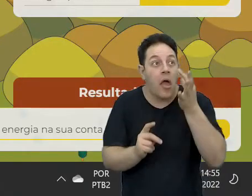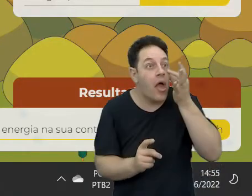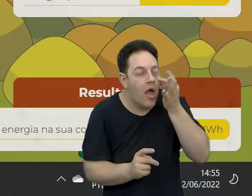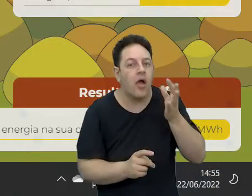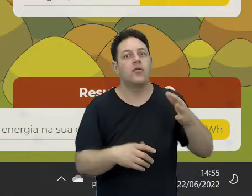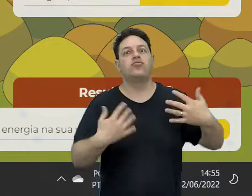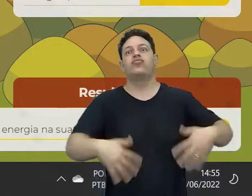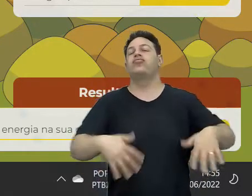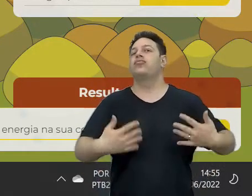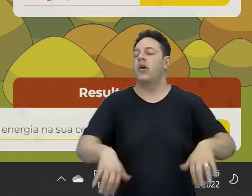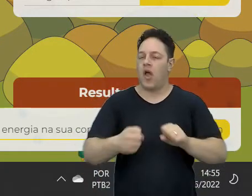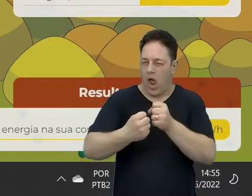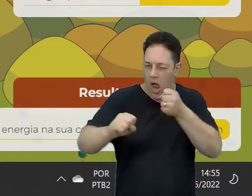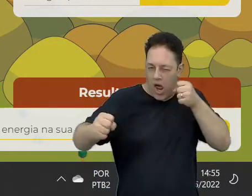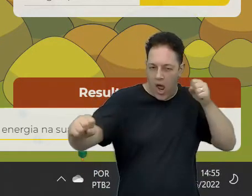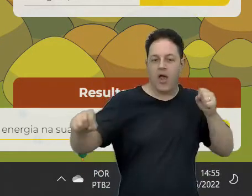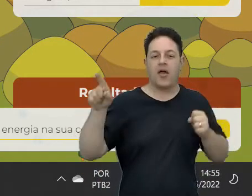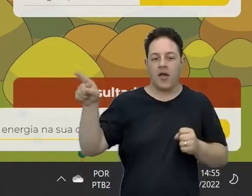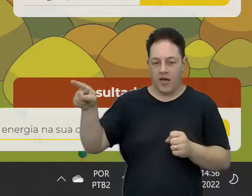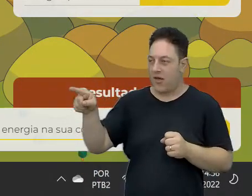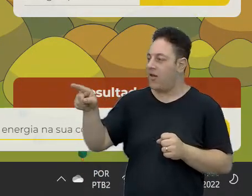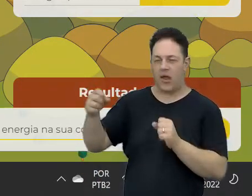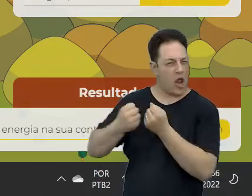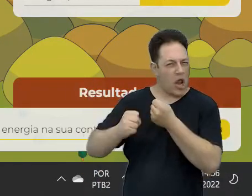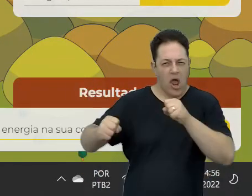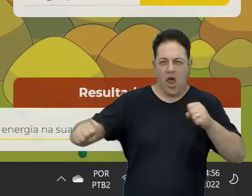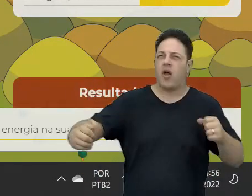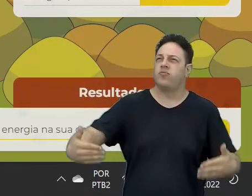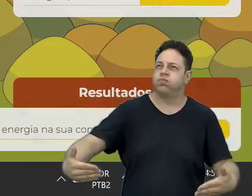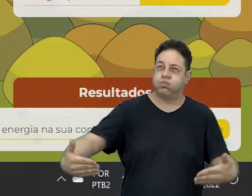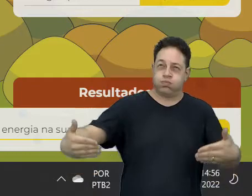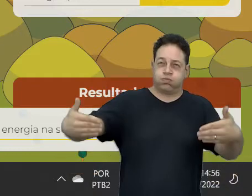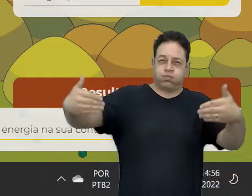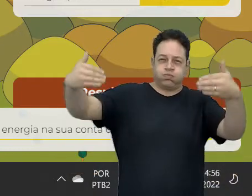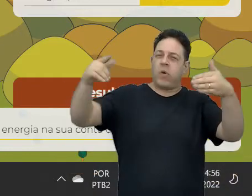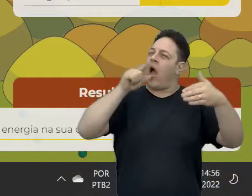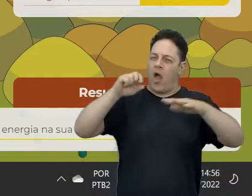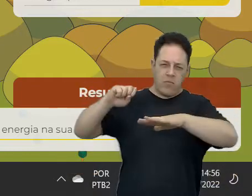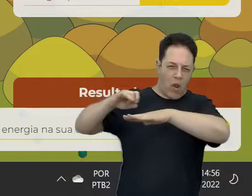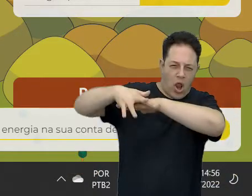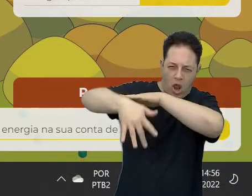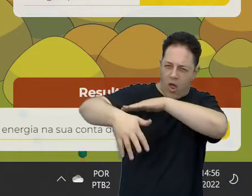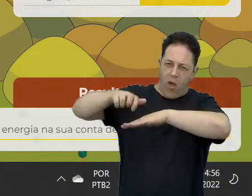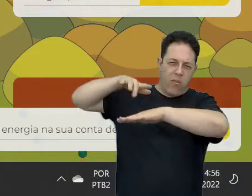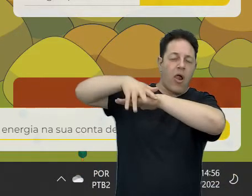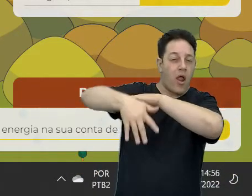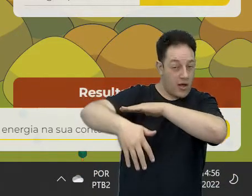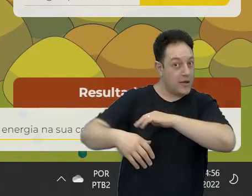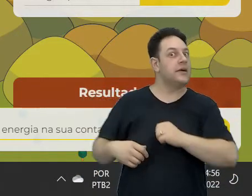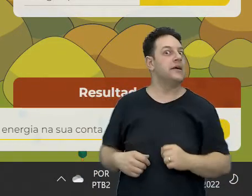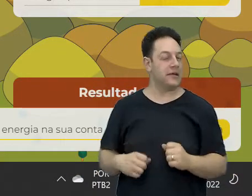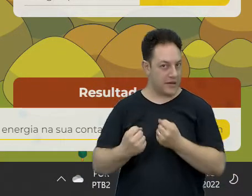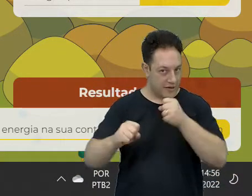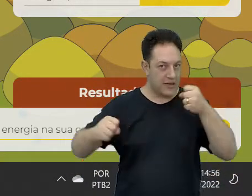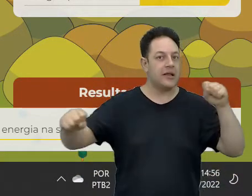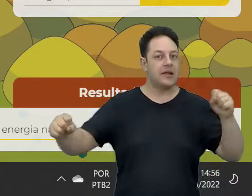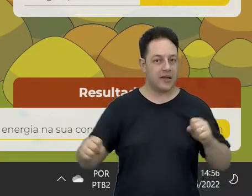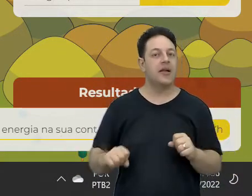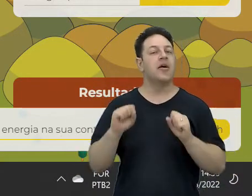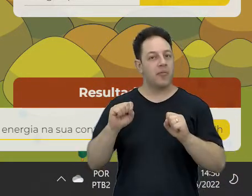coisa aconteça. Ela parece pequena, tá? Mas esses dutos são muito grandes. A usina de Itaipu, né? Nossa, que é gigante, né? Ela causa vários